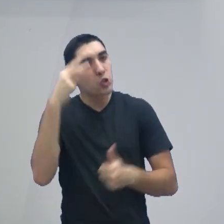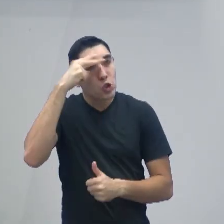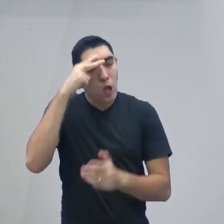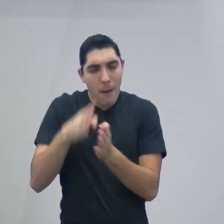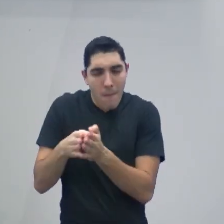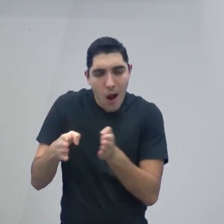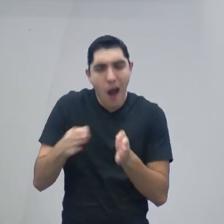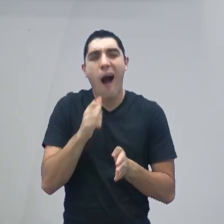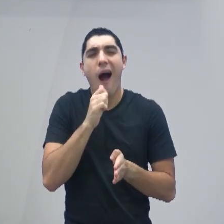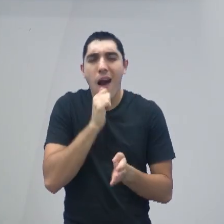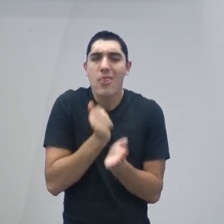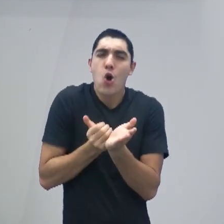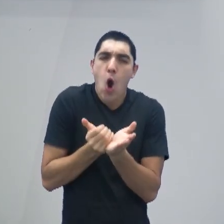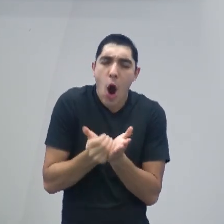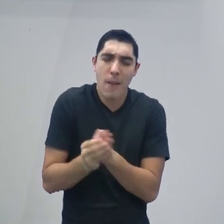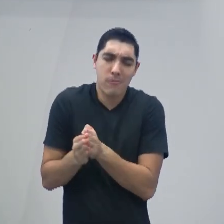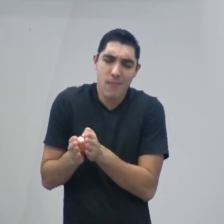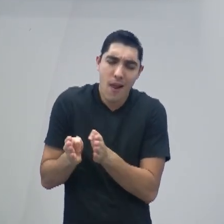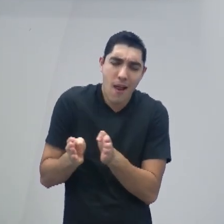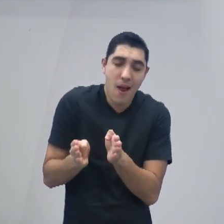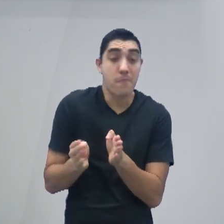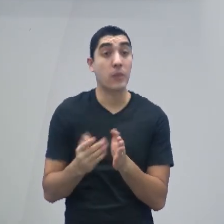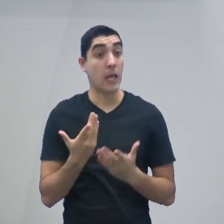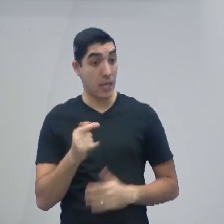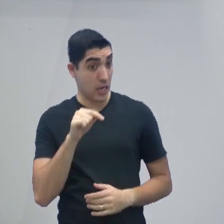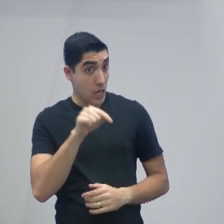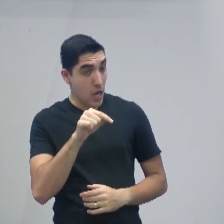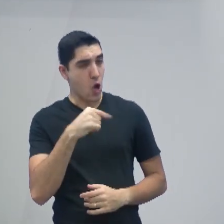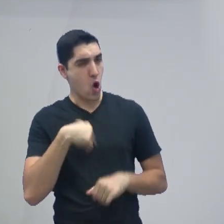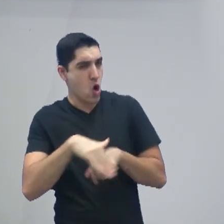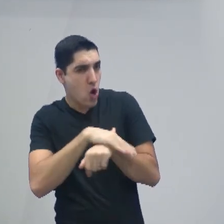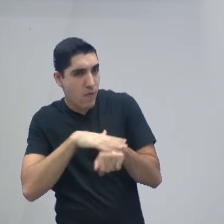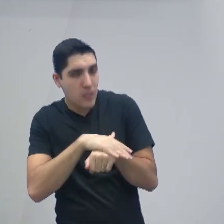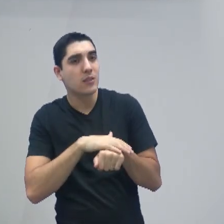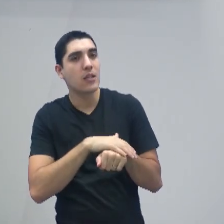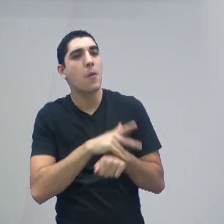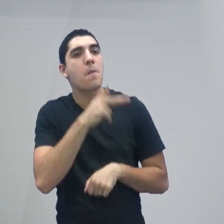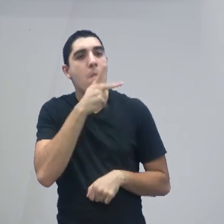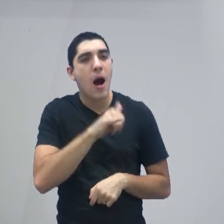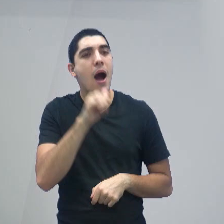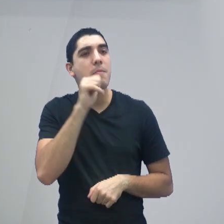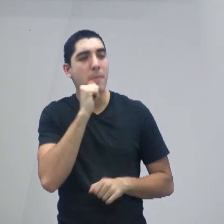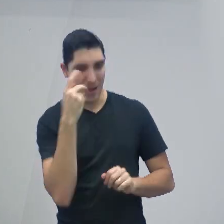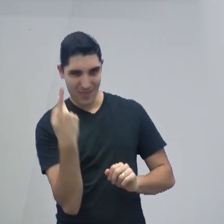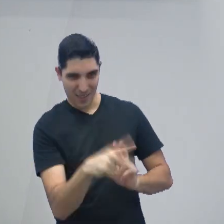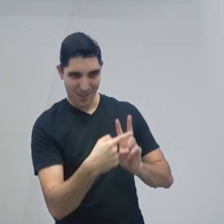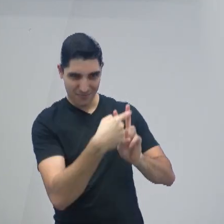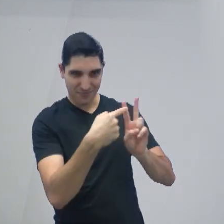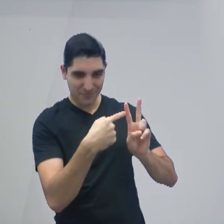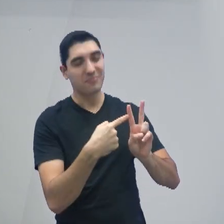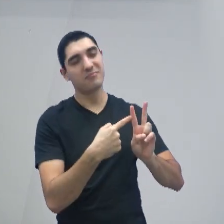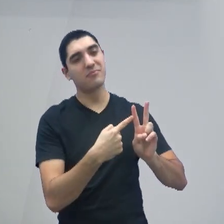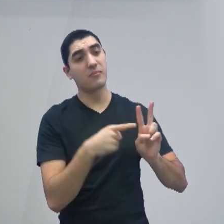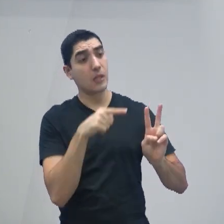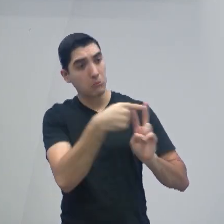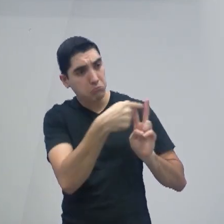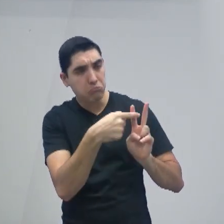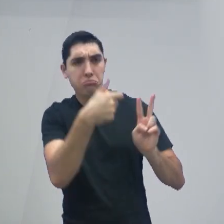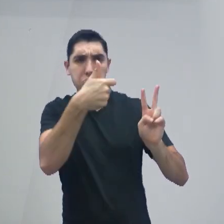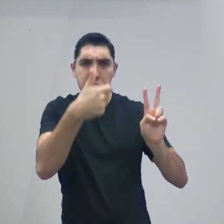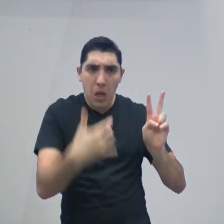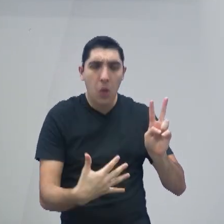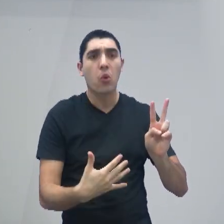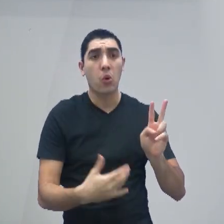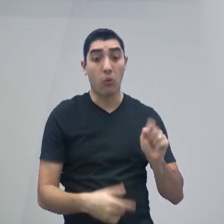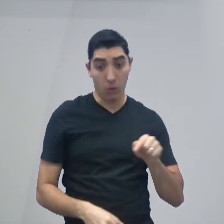começo, conversando com os pais dele, né, fazendo a produção dessa matéria, eles destacaram bastante que